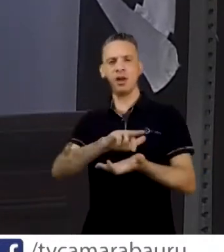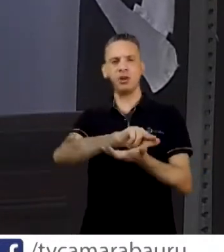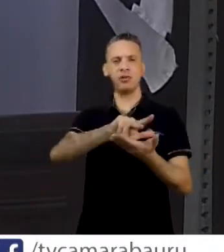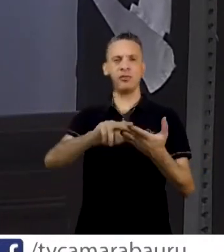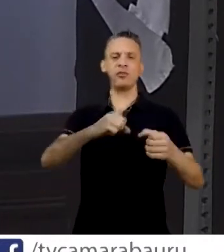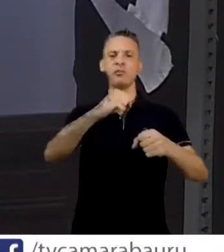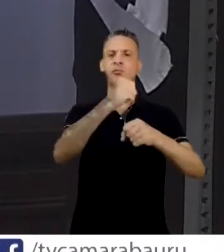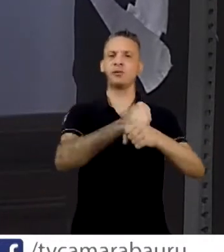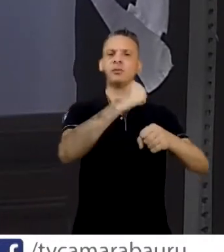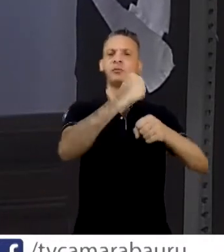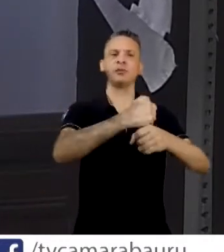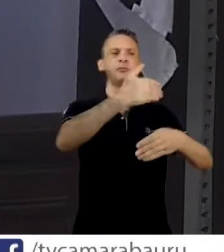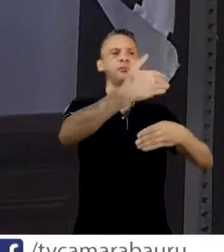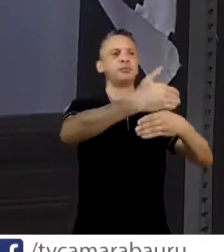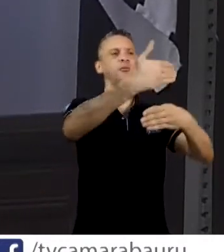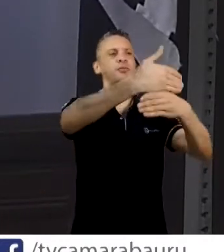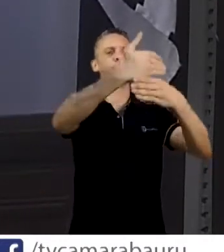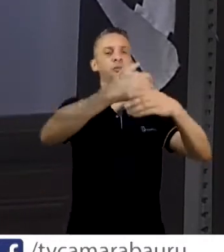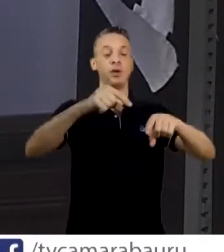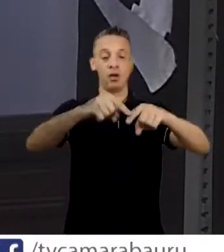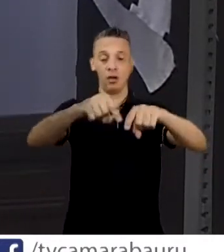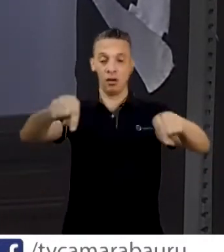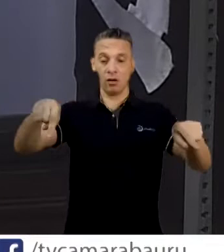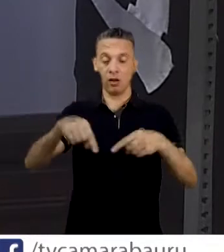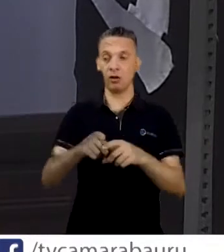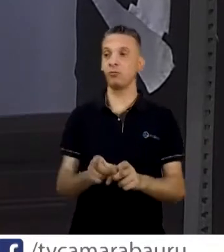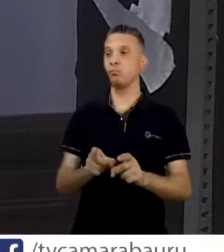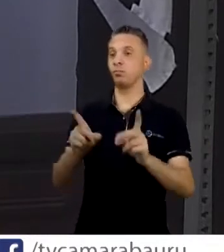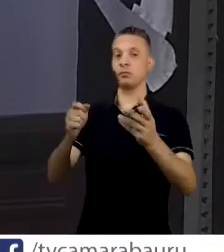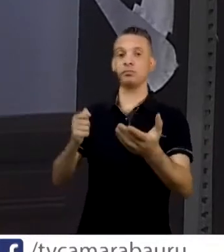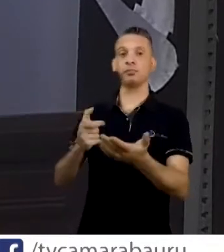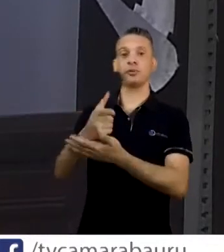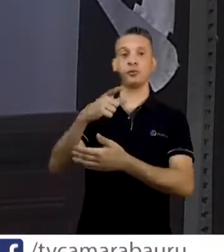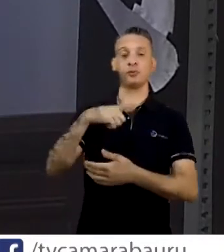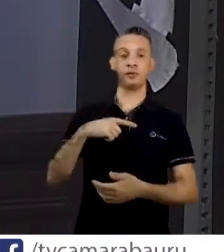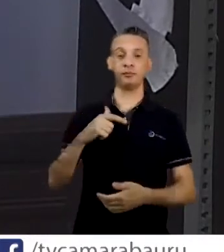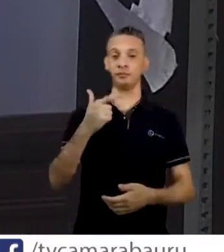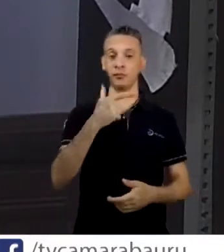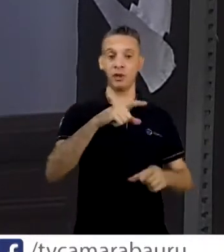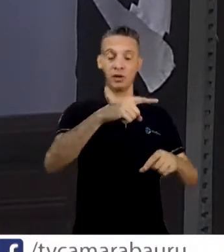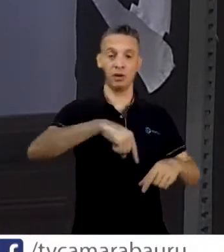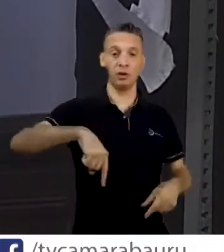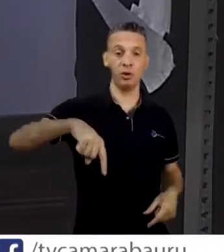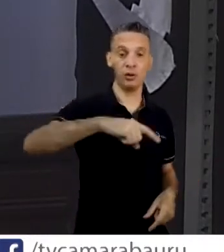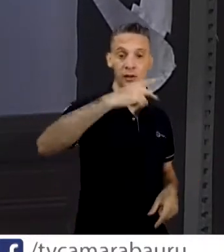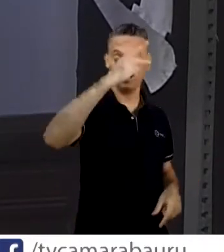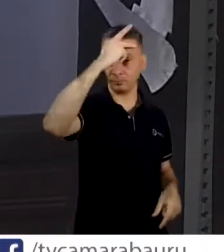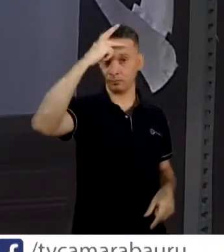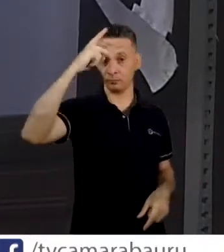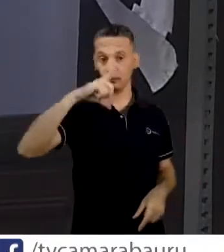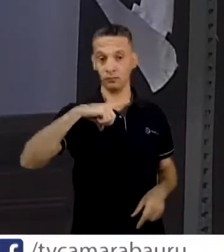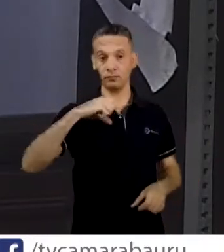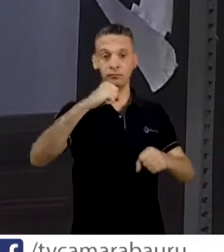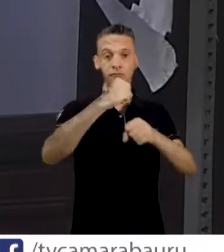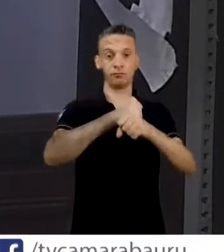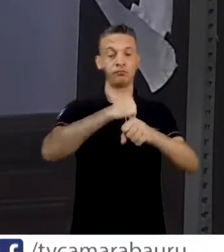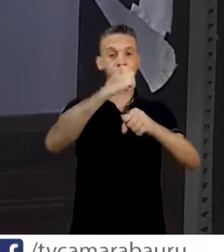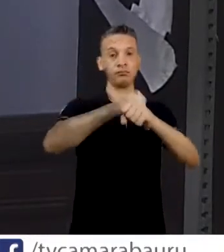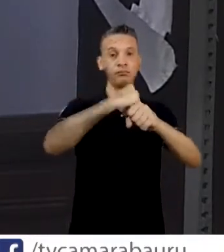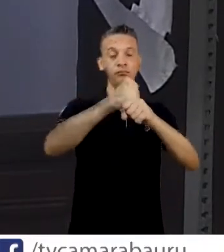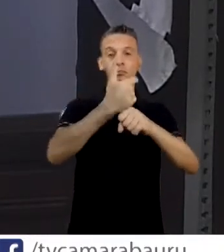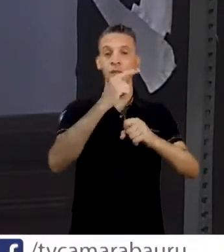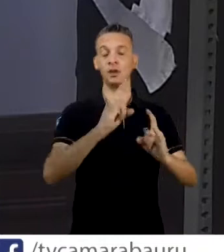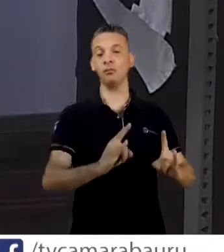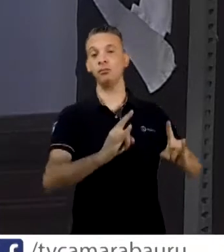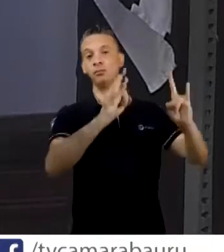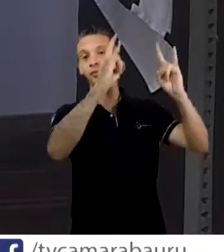esses terrenos e que não está tendo áreas institucionais para construir prédios, né,